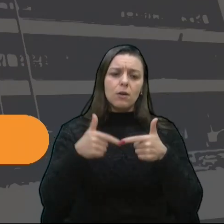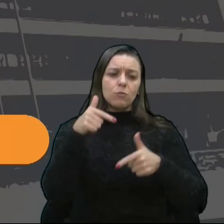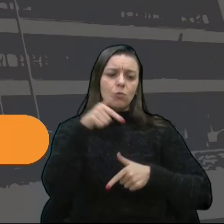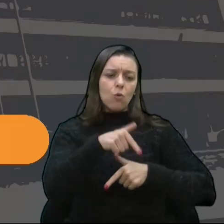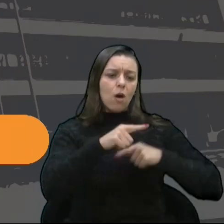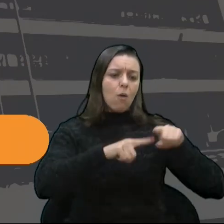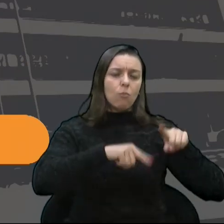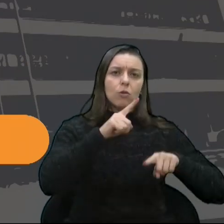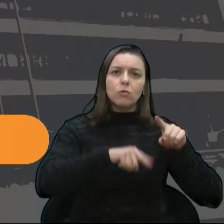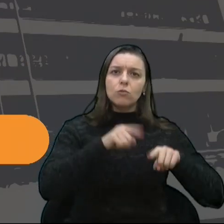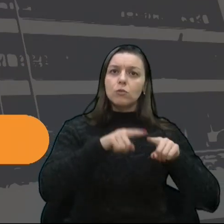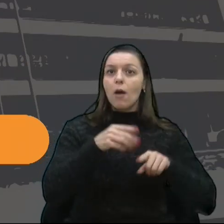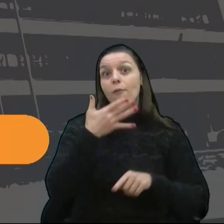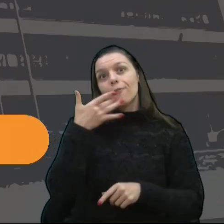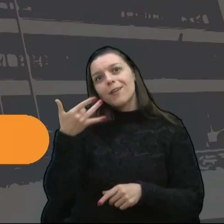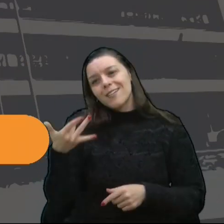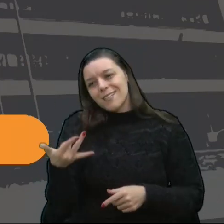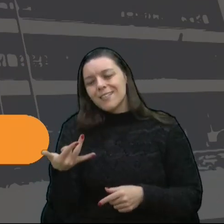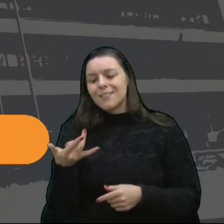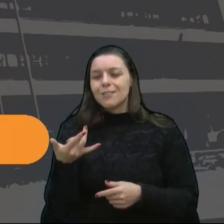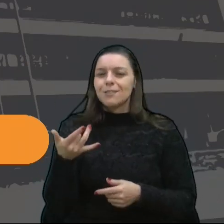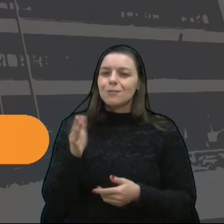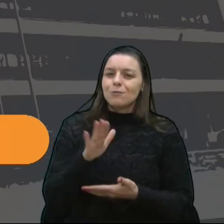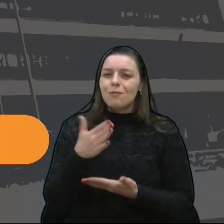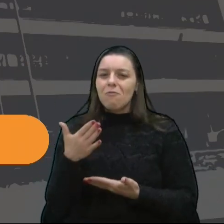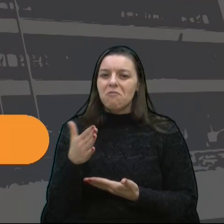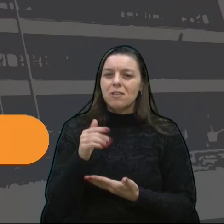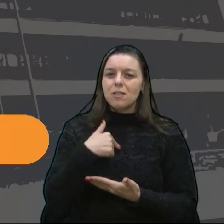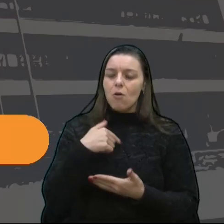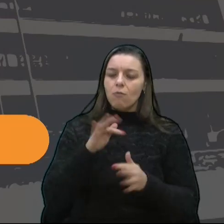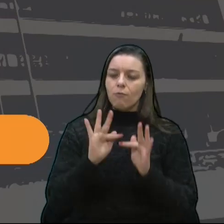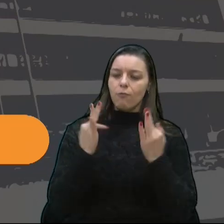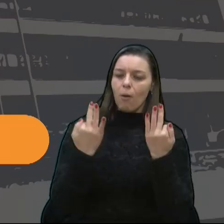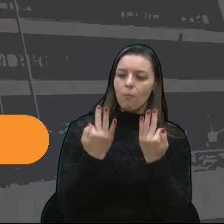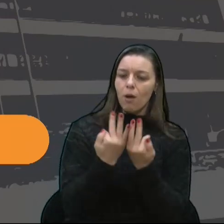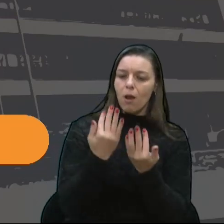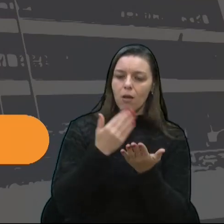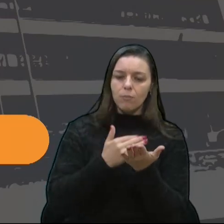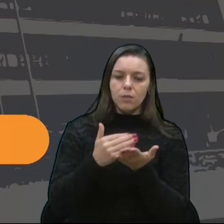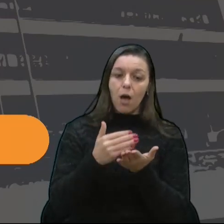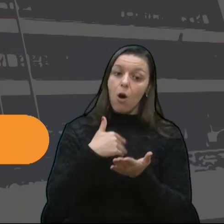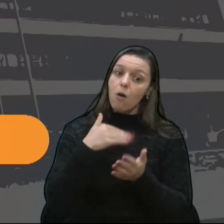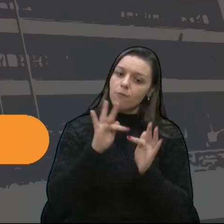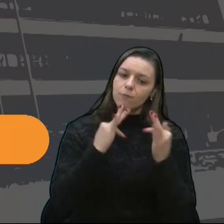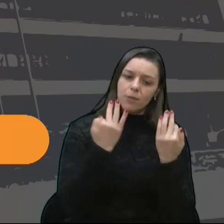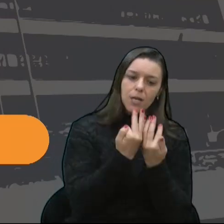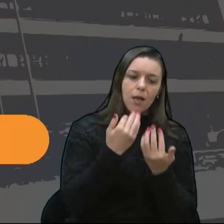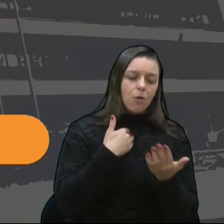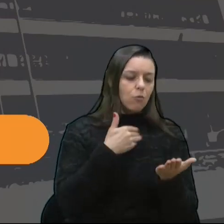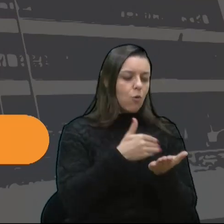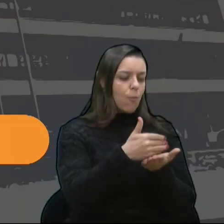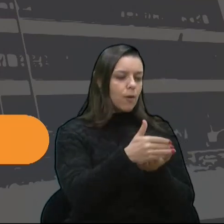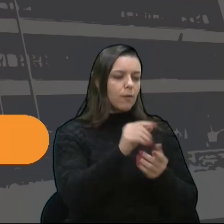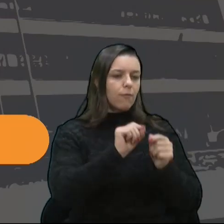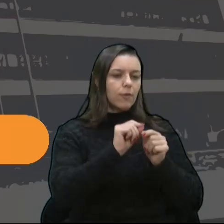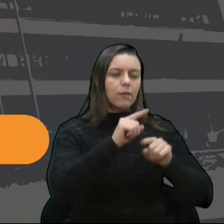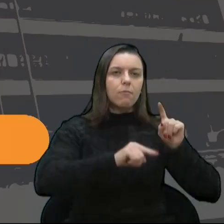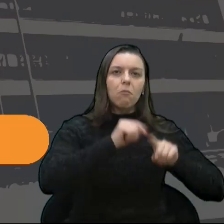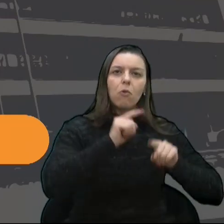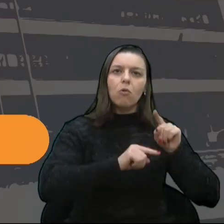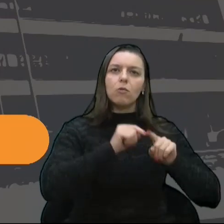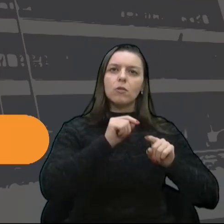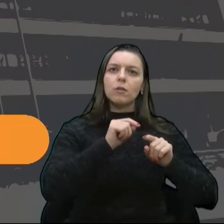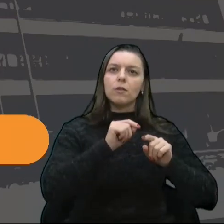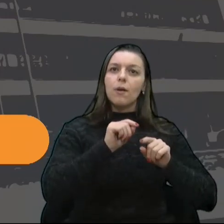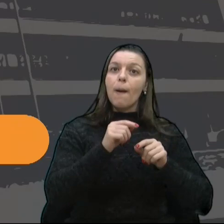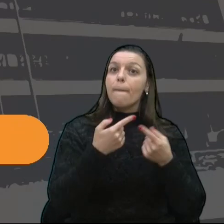é muito fácil eu trabalhar talvez com a minha família, começar a falar, olha família, eu estou começando isso aqui, eu digo para um amigo, digo para o outro,